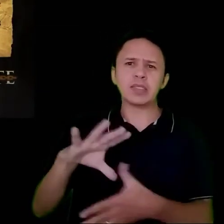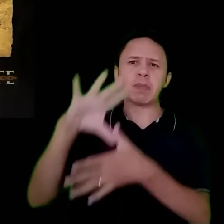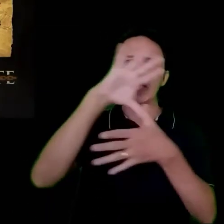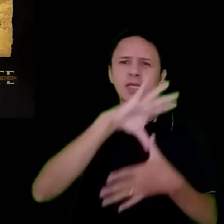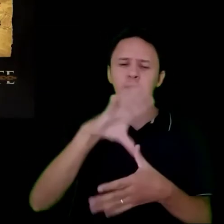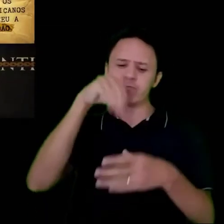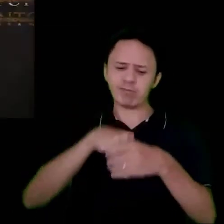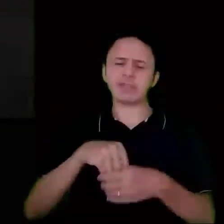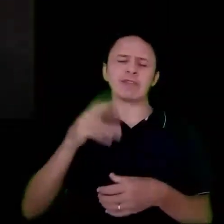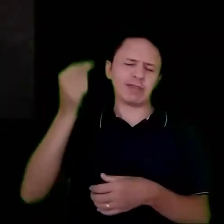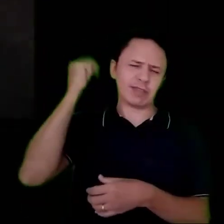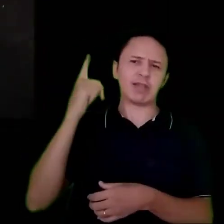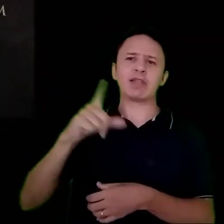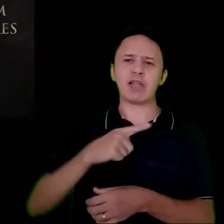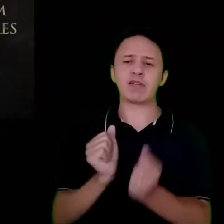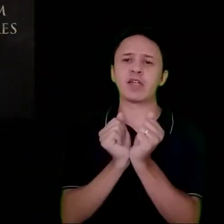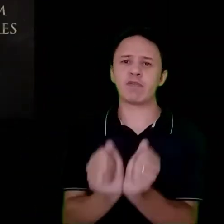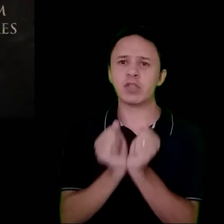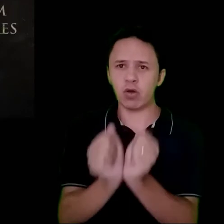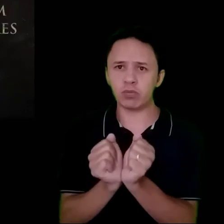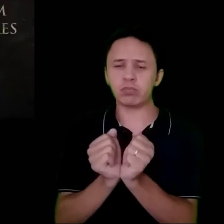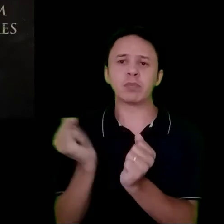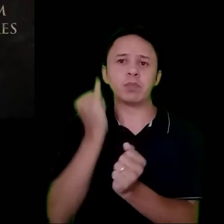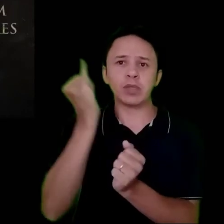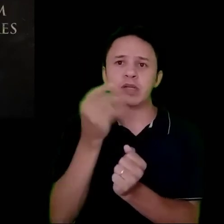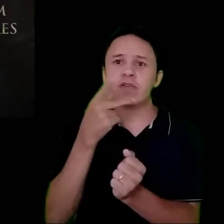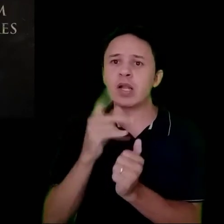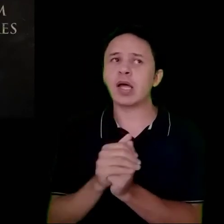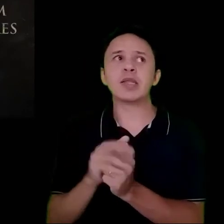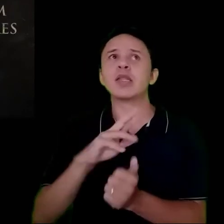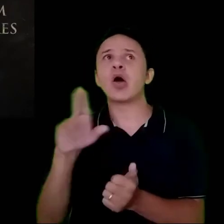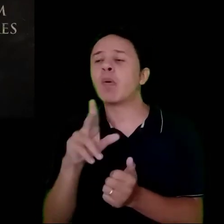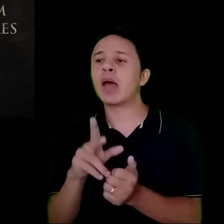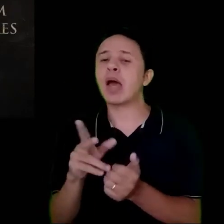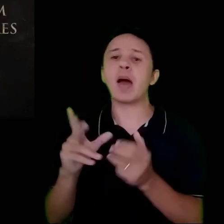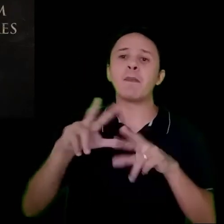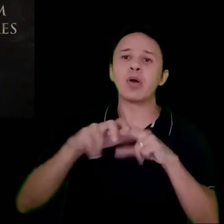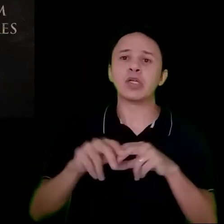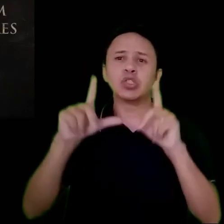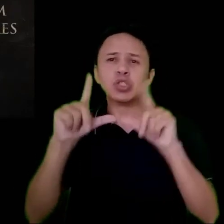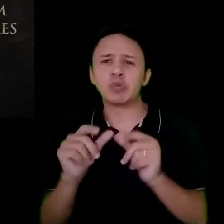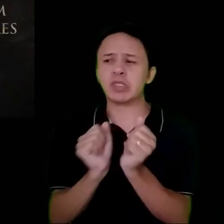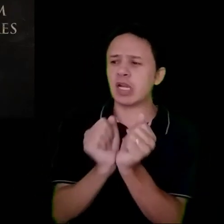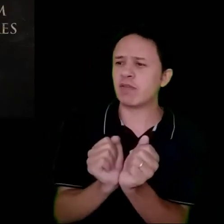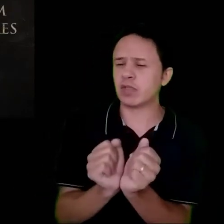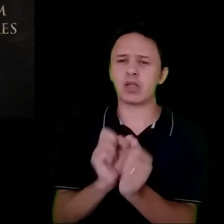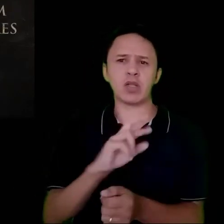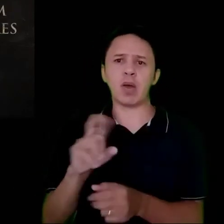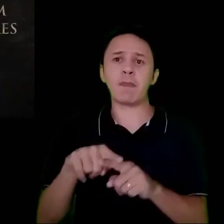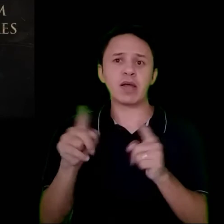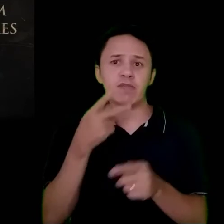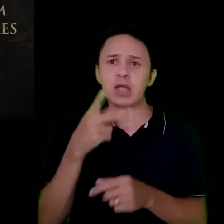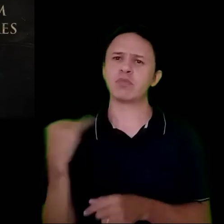onde ocorreu a escravidão. É importante frisar que não se trata de justificar ou amenizar a escravização de pessoas em outros